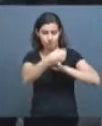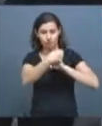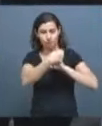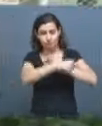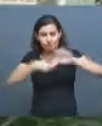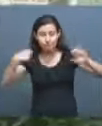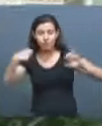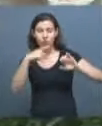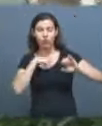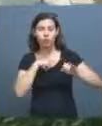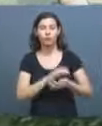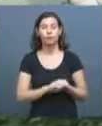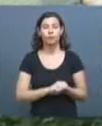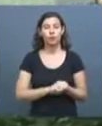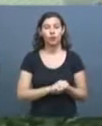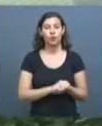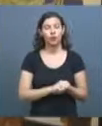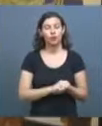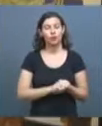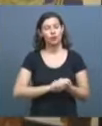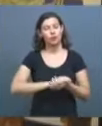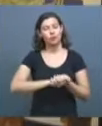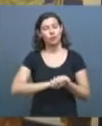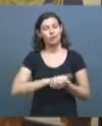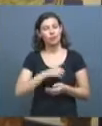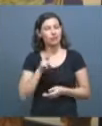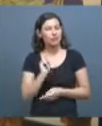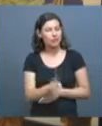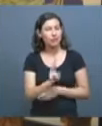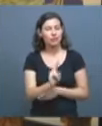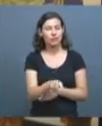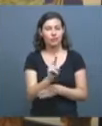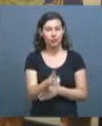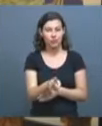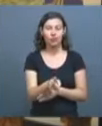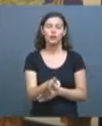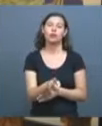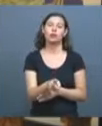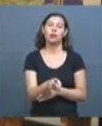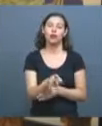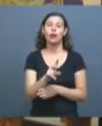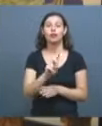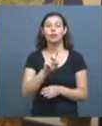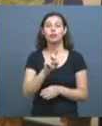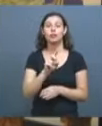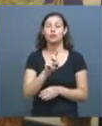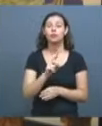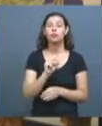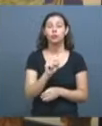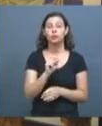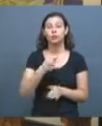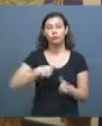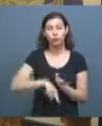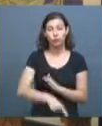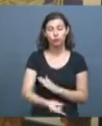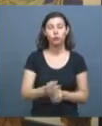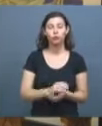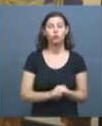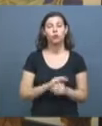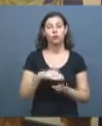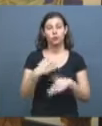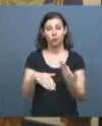várias vezes, passa a ser crônico. Porque o estresse crônico pode levar à depressão. Nós sabemos que o cortisol, ele